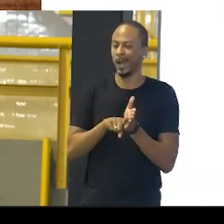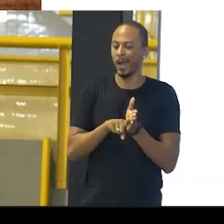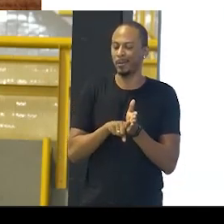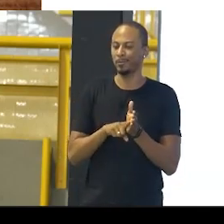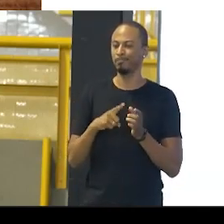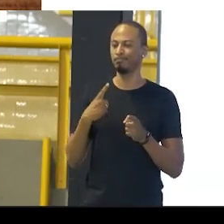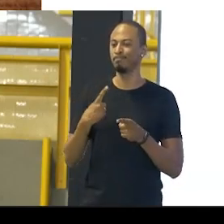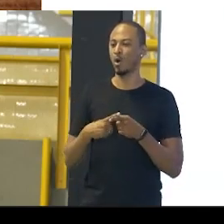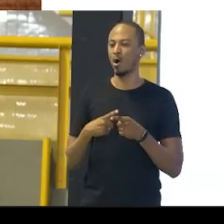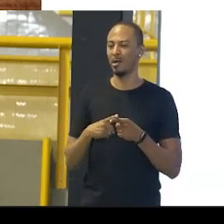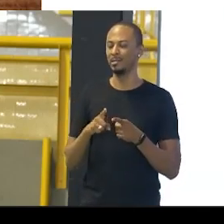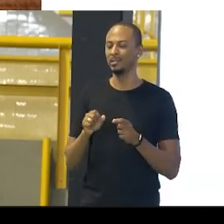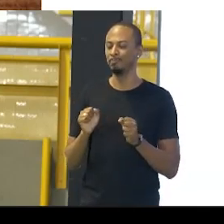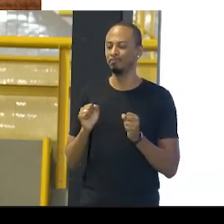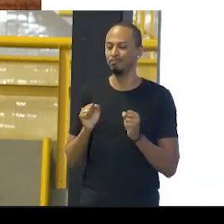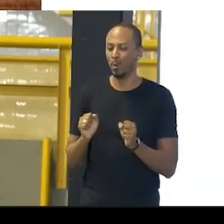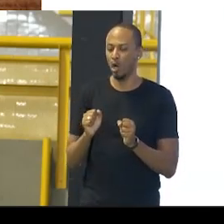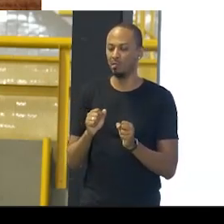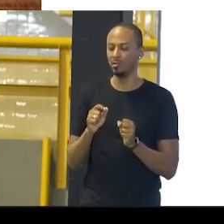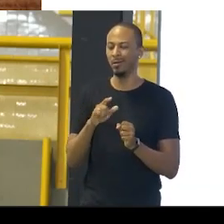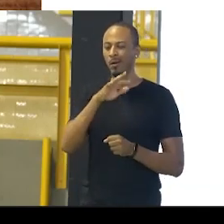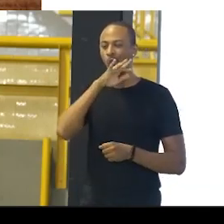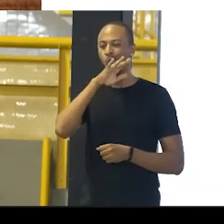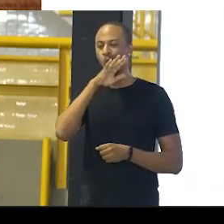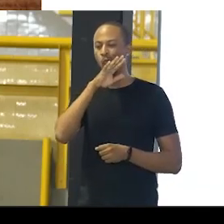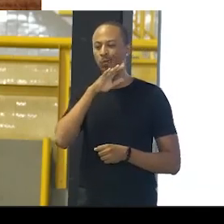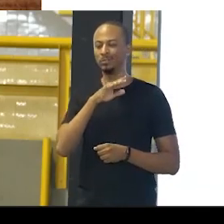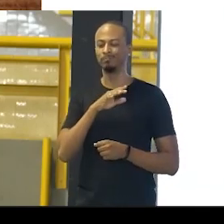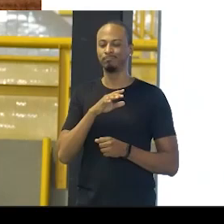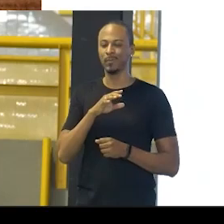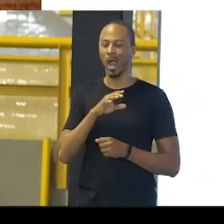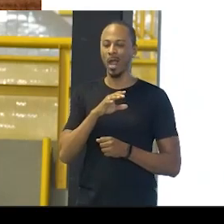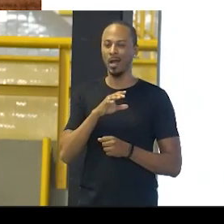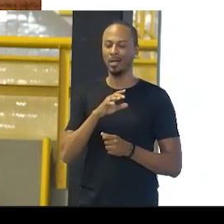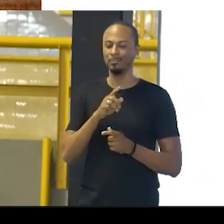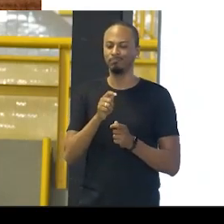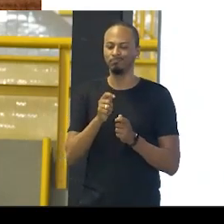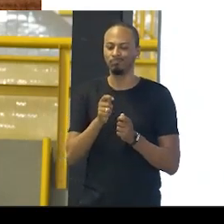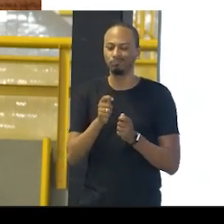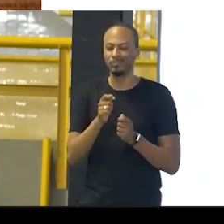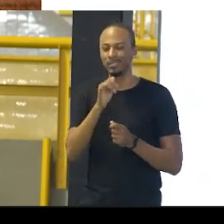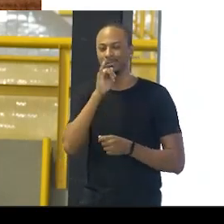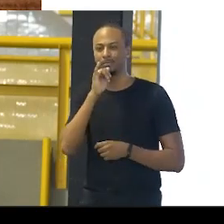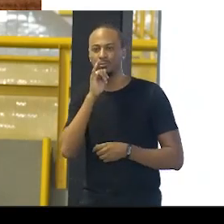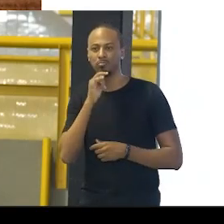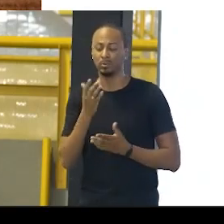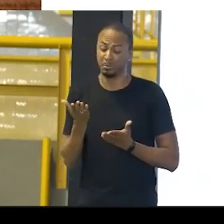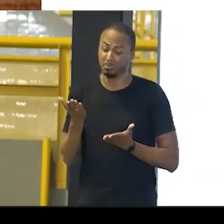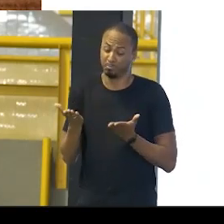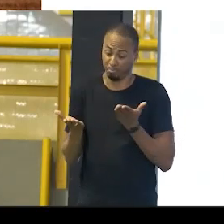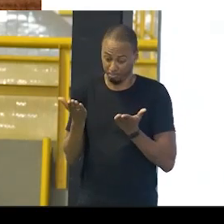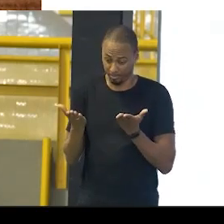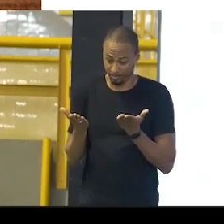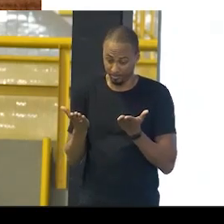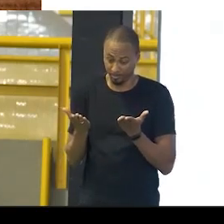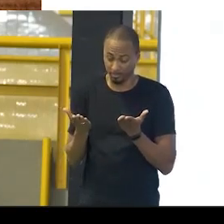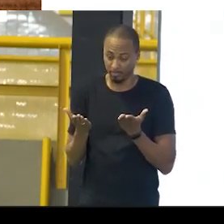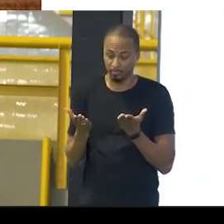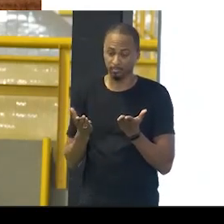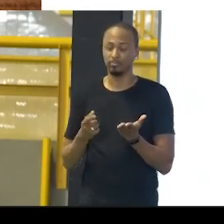preço que se paga. Tem que se levar em consideração, você tem que colocar numa balança. Se o